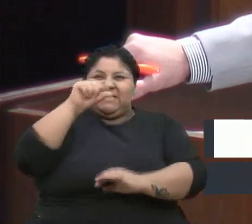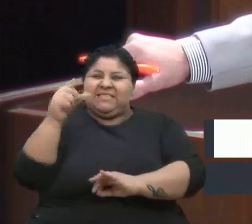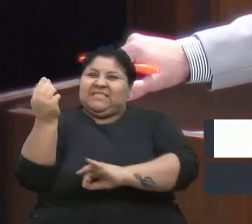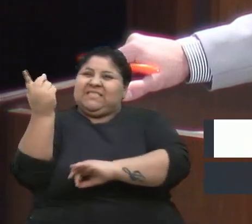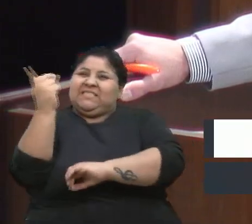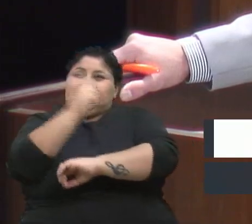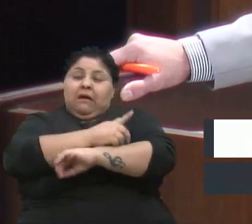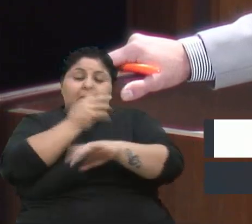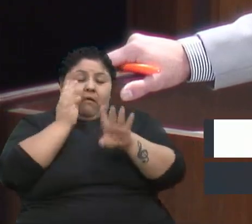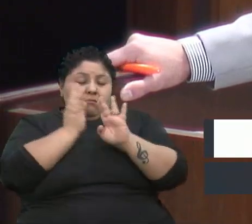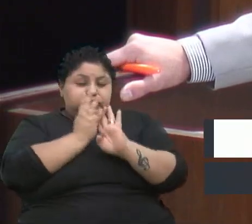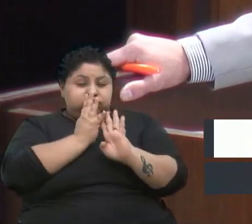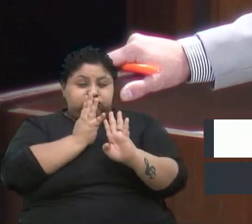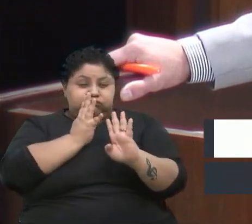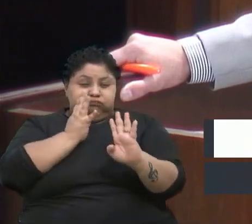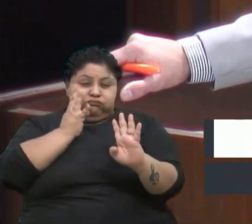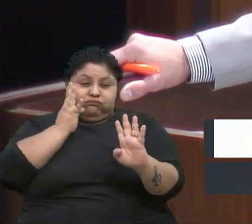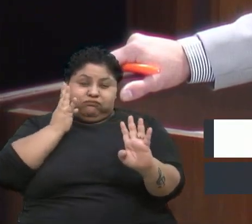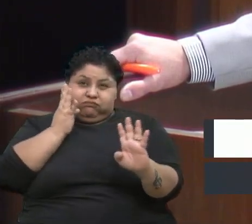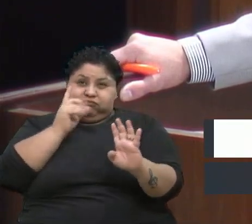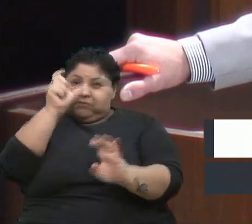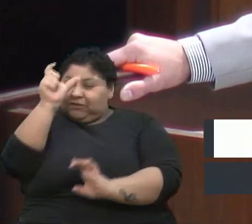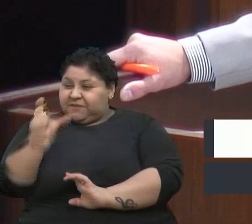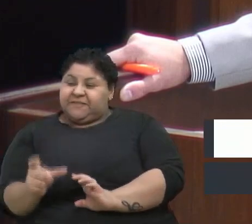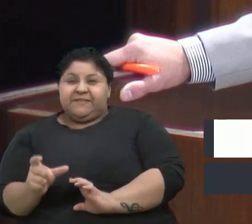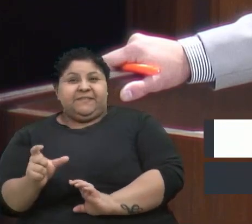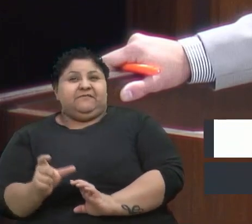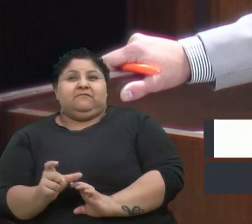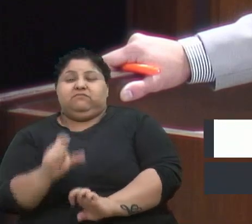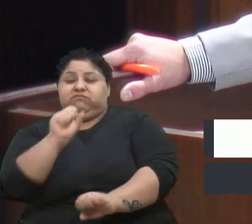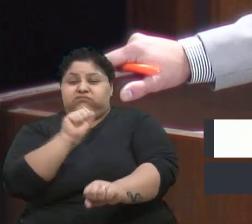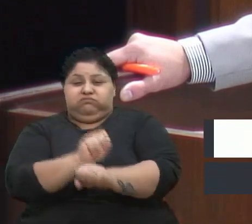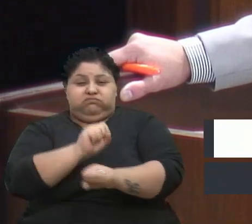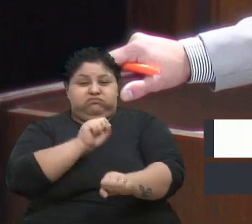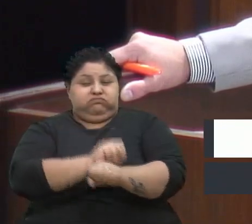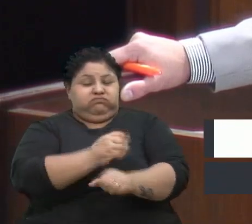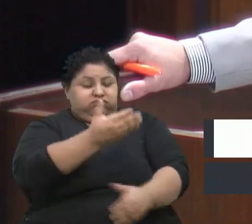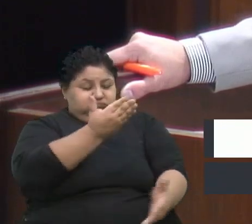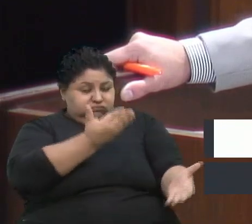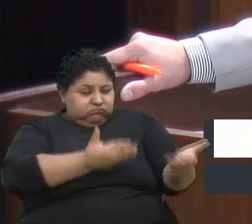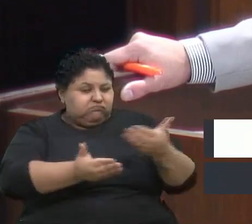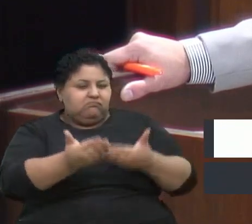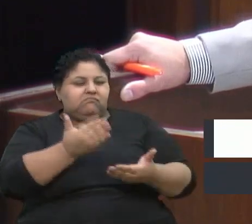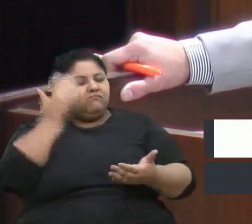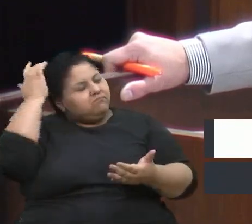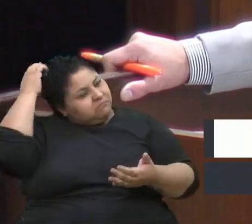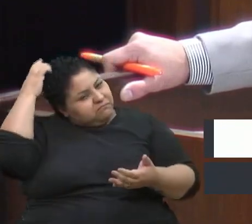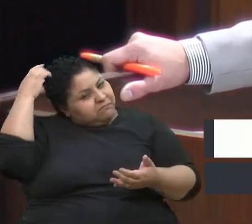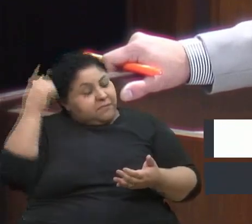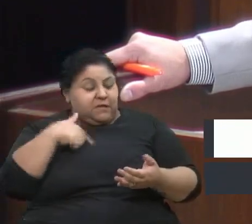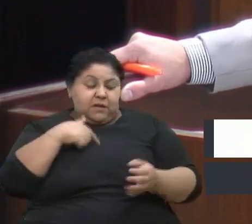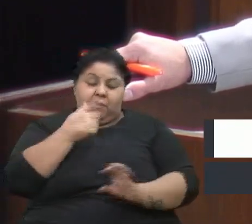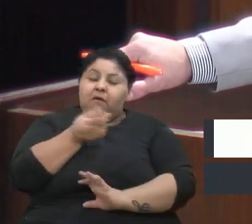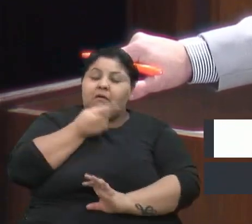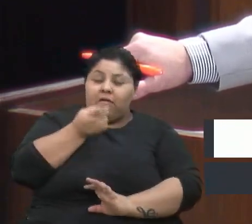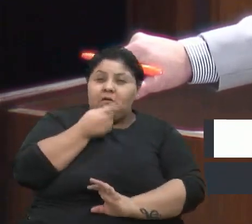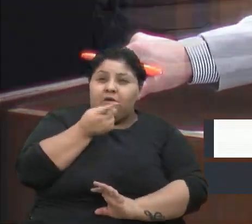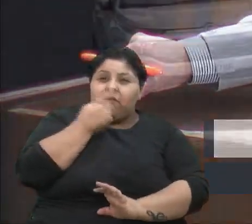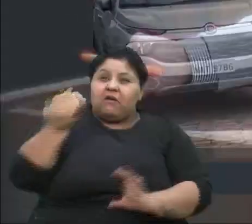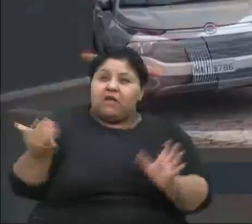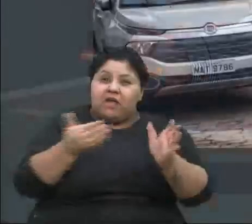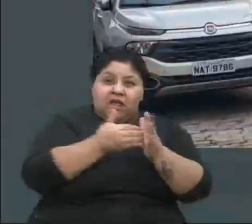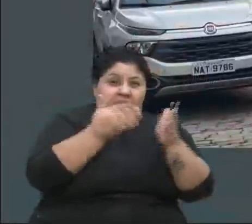filas enormes de pessoas lá no aguardo de um atendimento, e eu relatei que se até